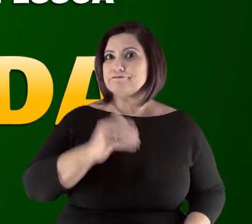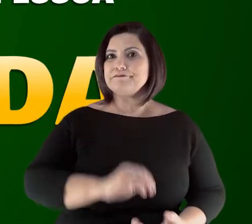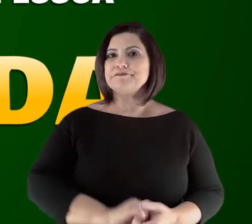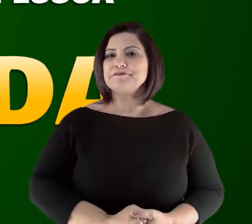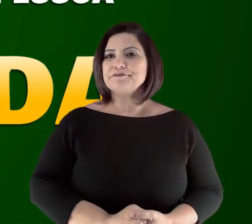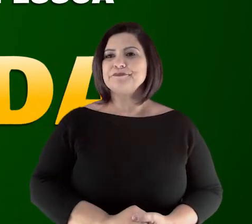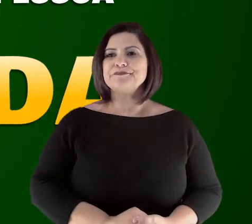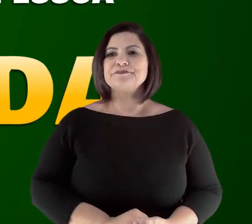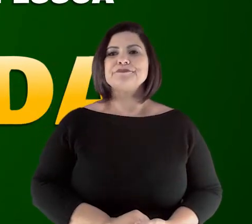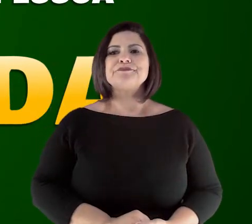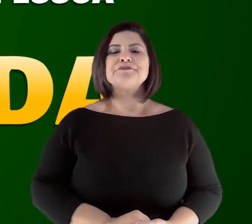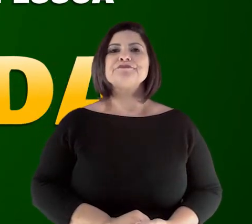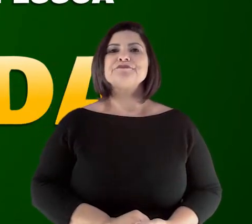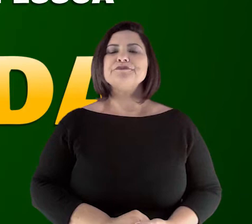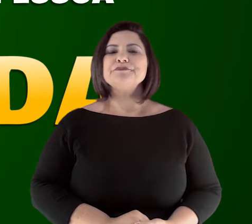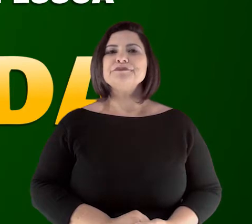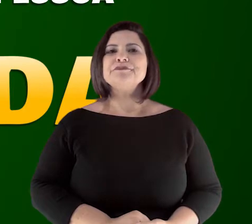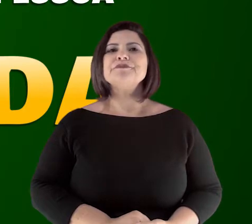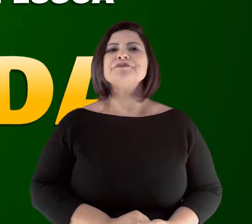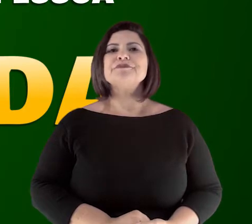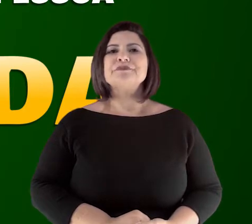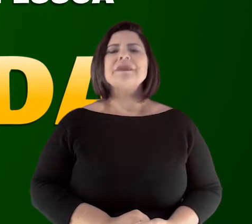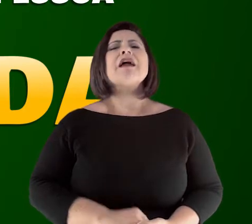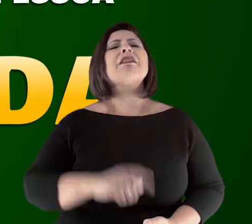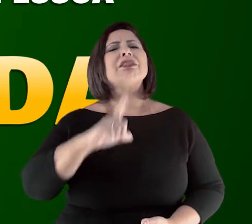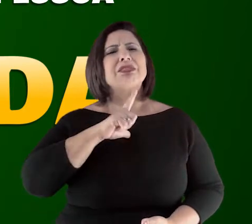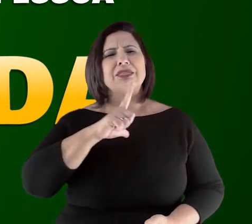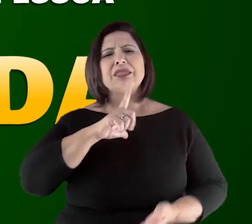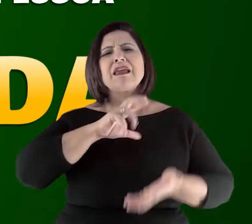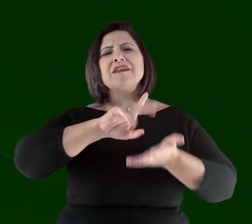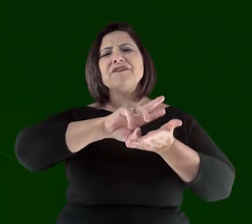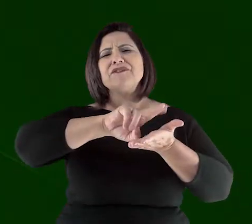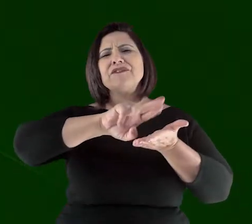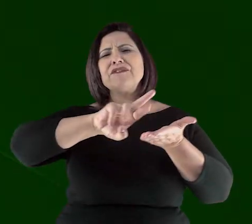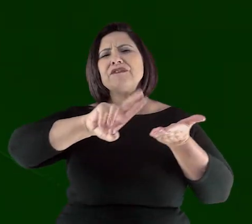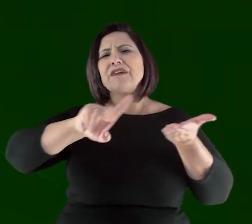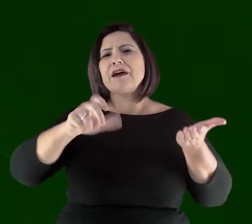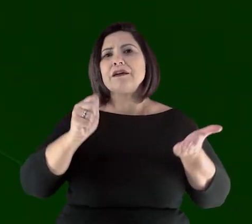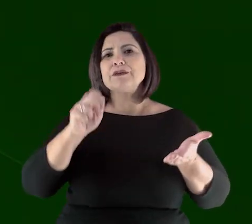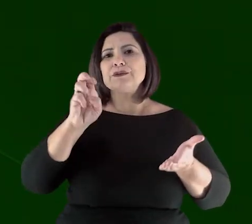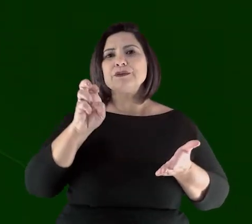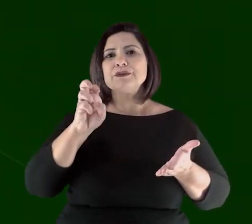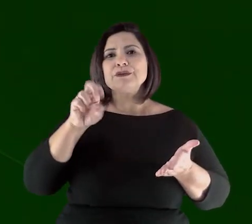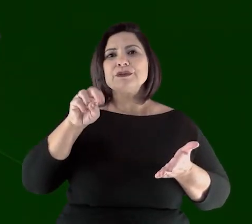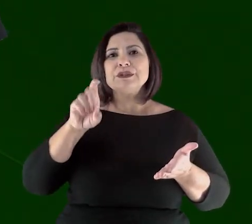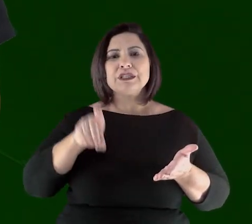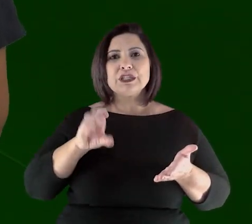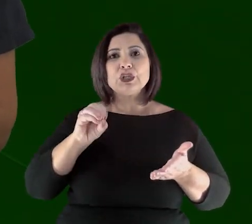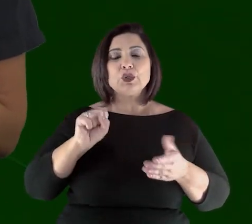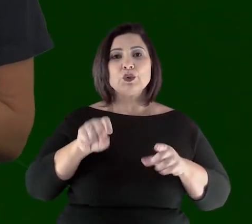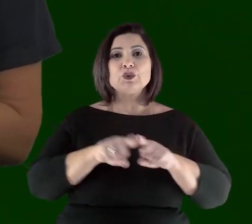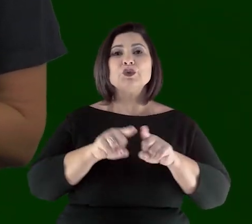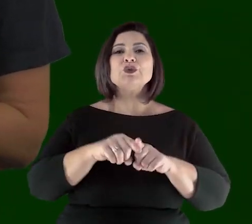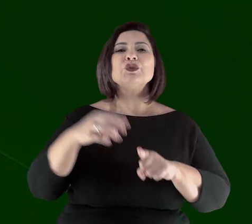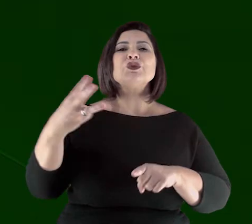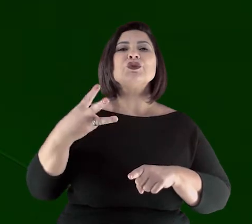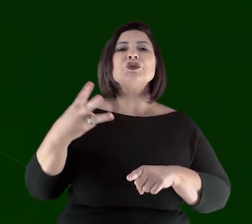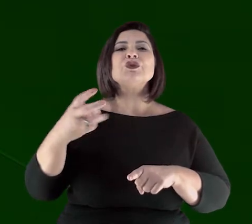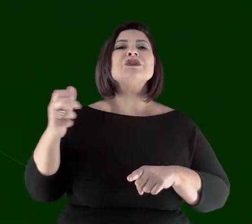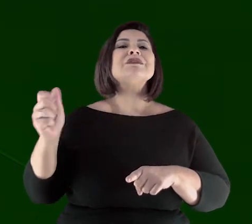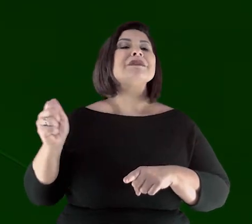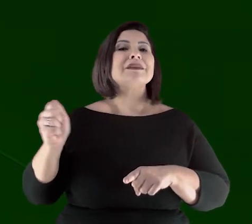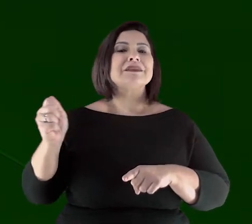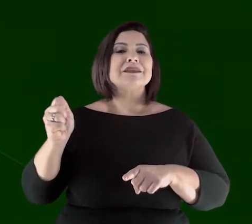é abaixo de um salário mínimo e meio. Como é que eu faço para comprovar isso? Vamos lá.